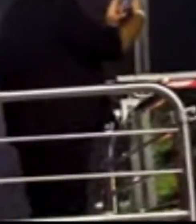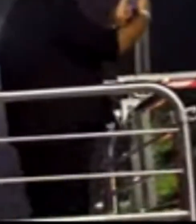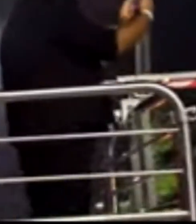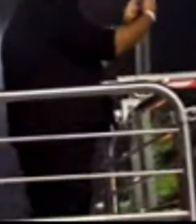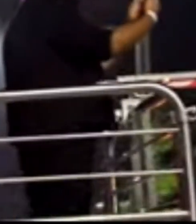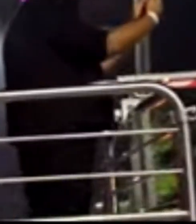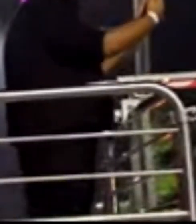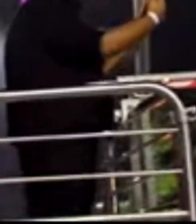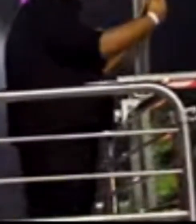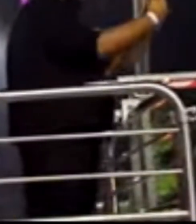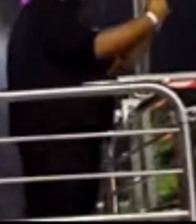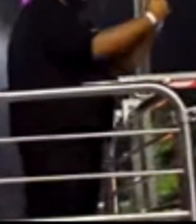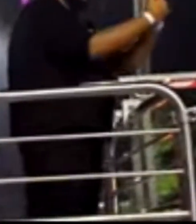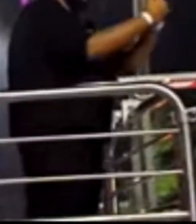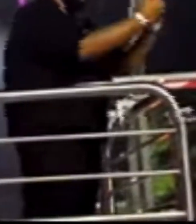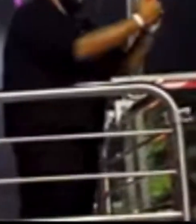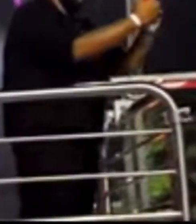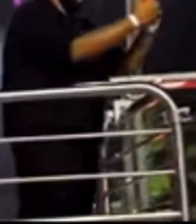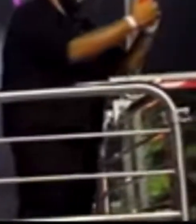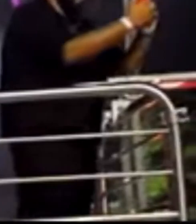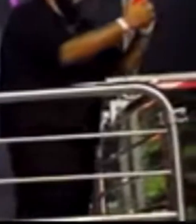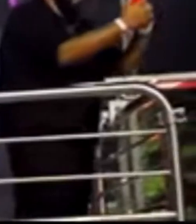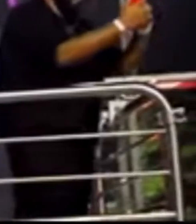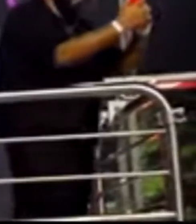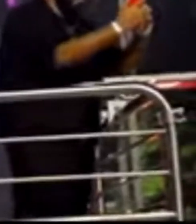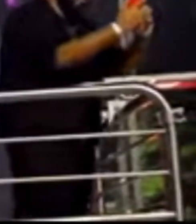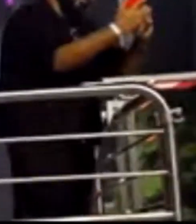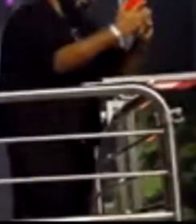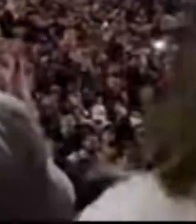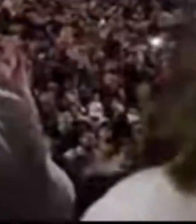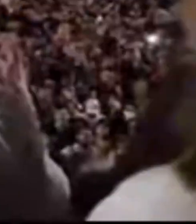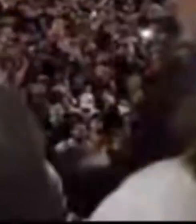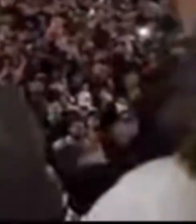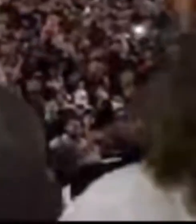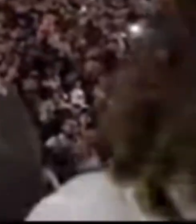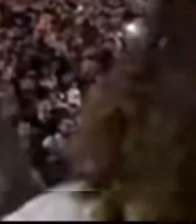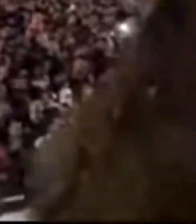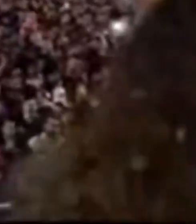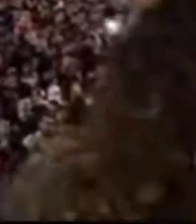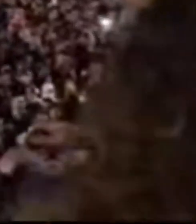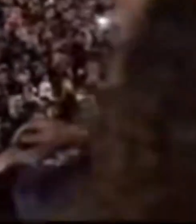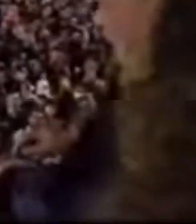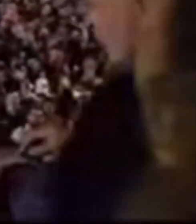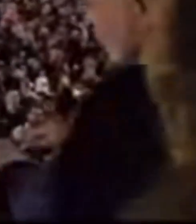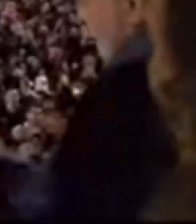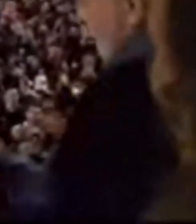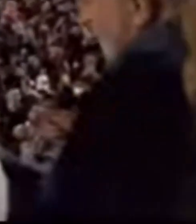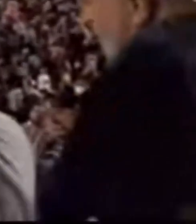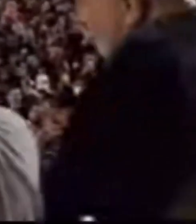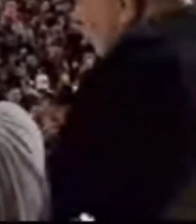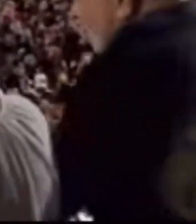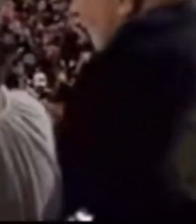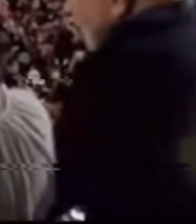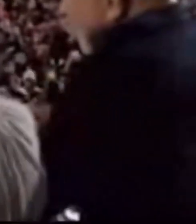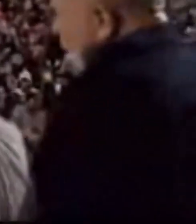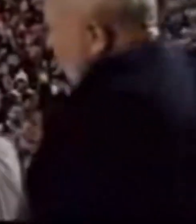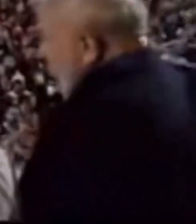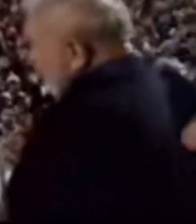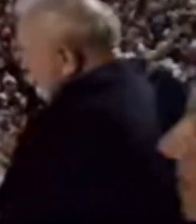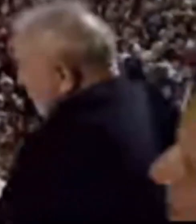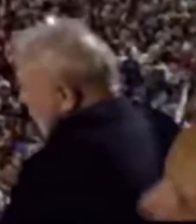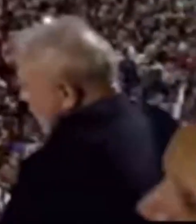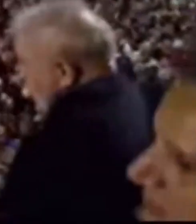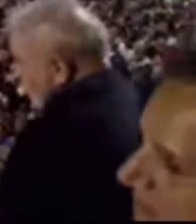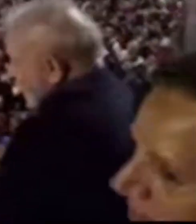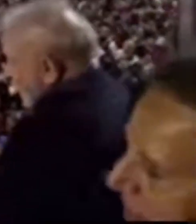aqui na Avenida Paulista. E esse ato não é um ato só na Avenida Paulista, é um ato pro Brasil.